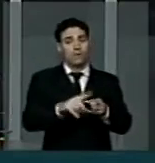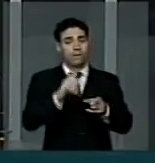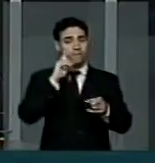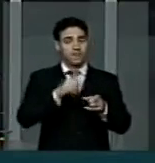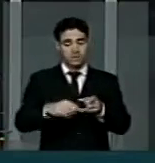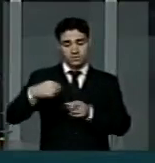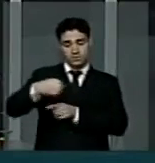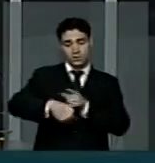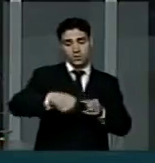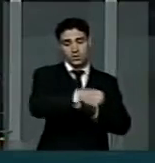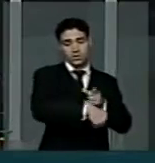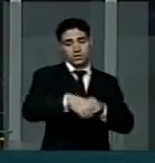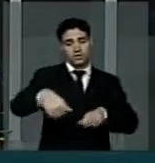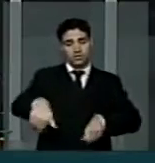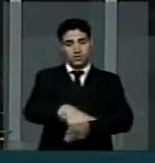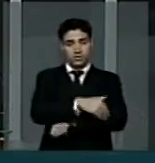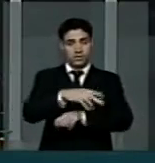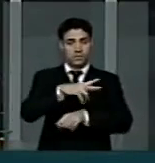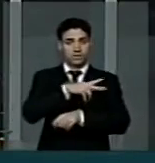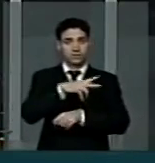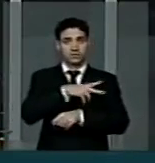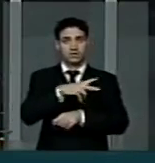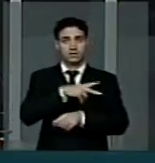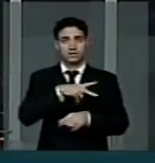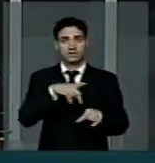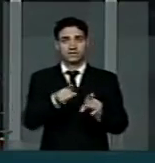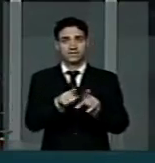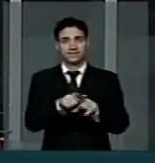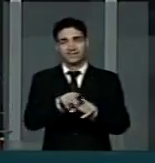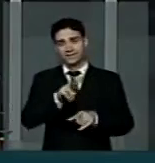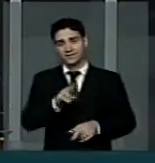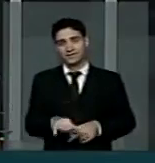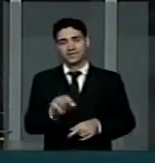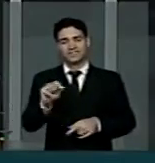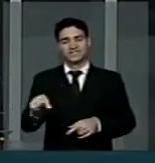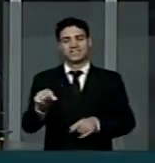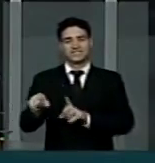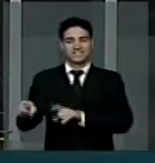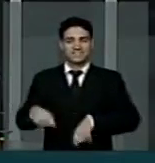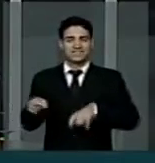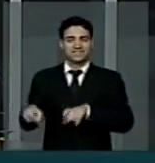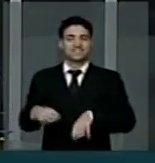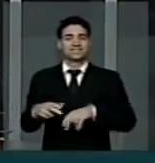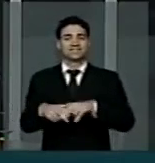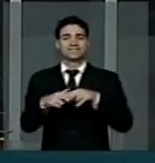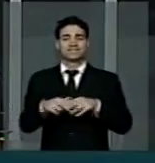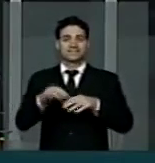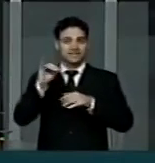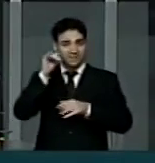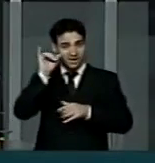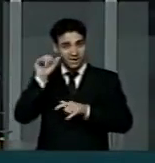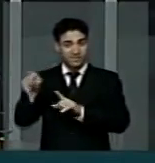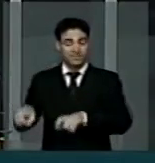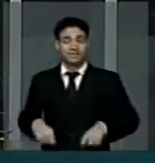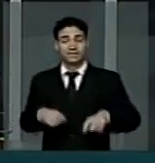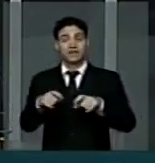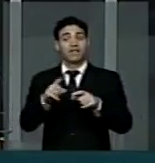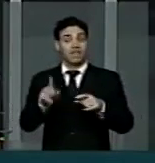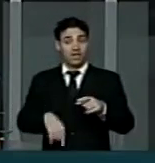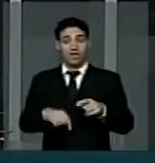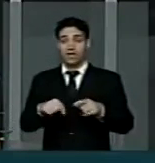uma estrada particular, que vai lá na lavoura, ou vai lá na fazenda de fulano de tal, é